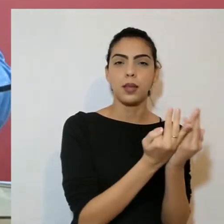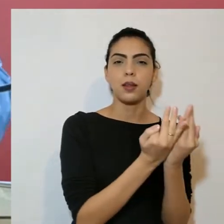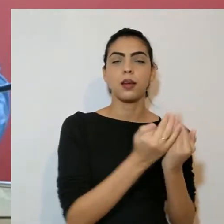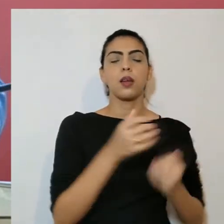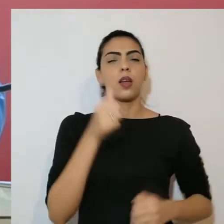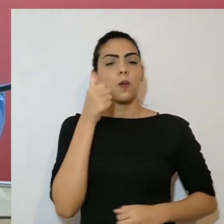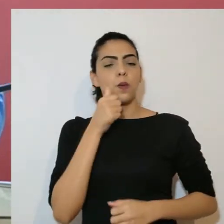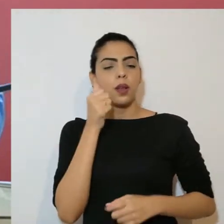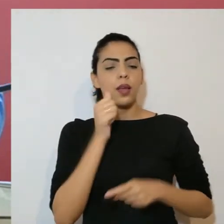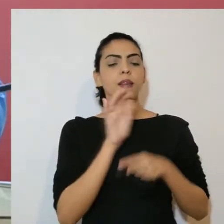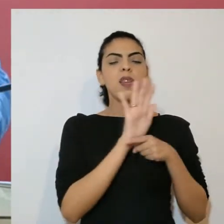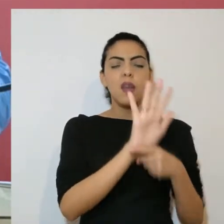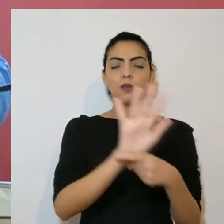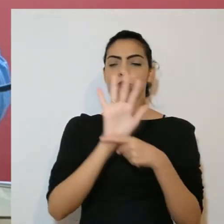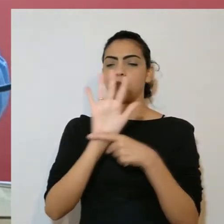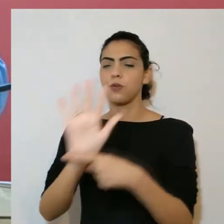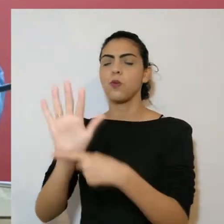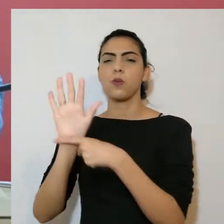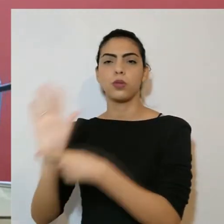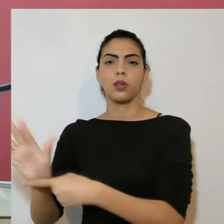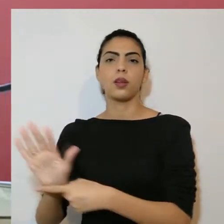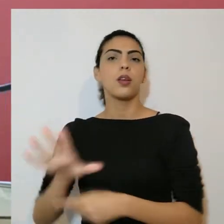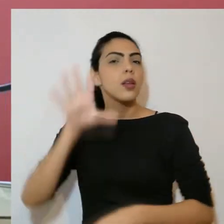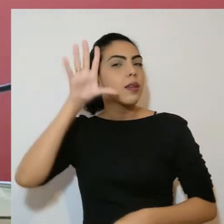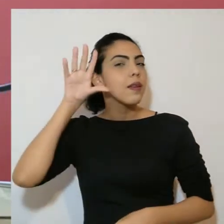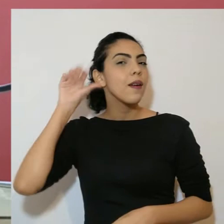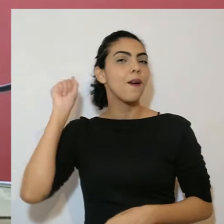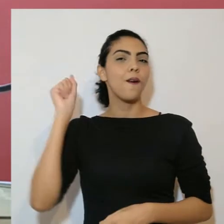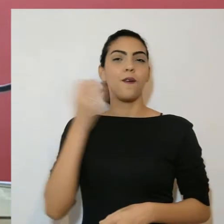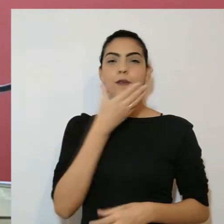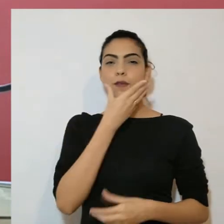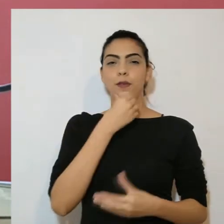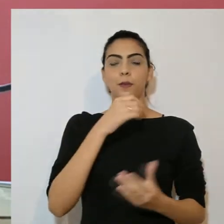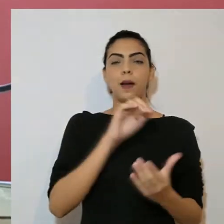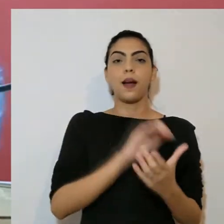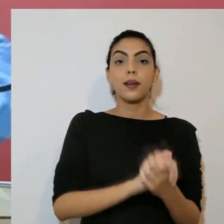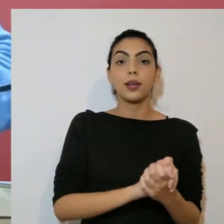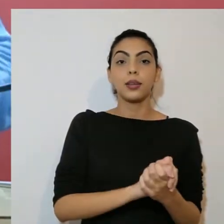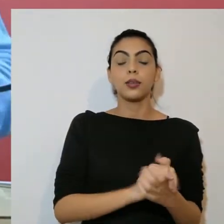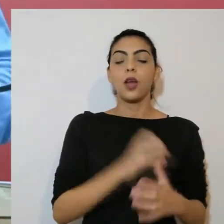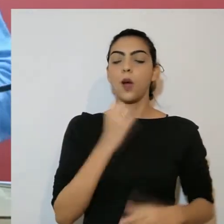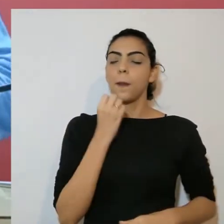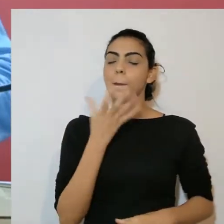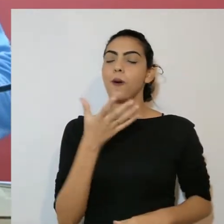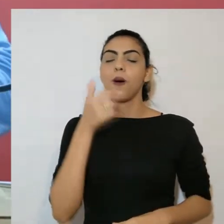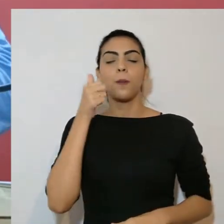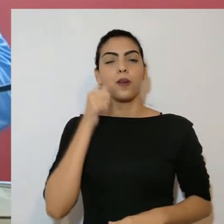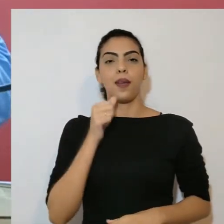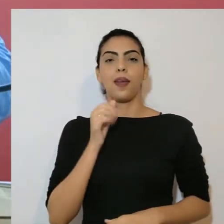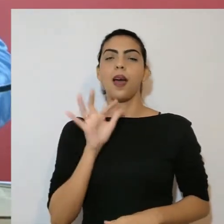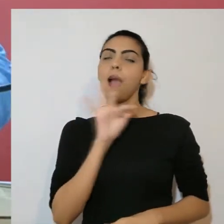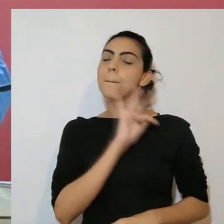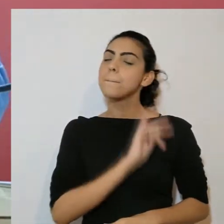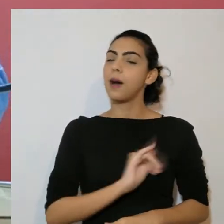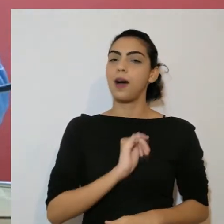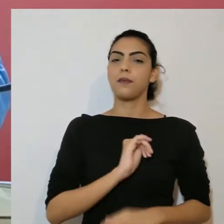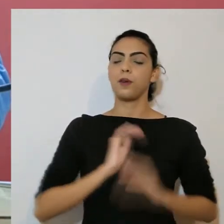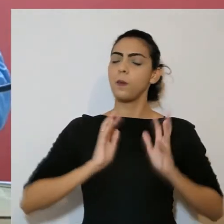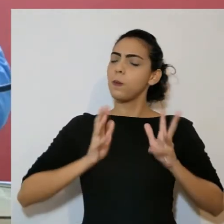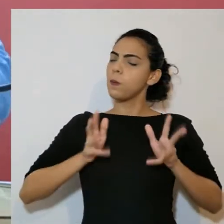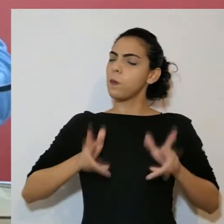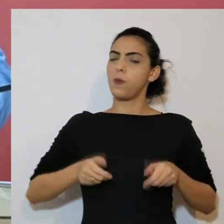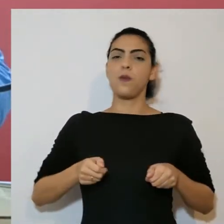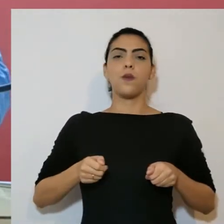ajudadora, ela é parceira, ela é confidente do seu esposo, ela é uma boa mulher, é